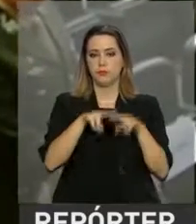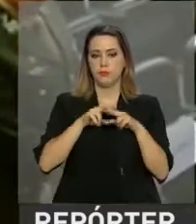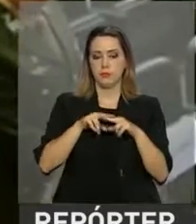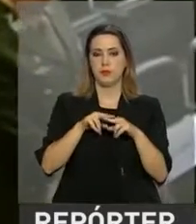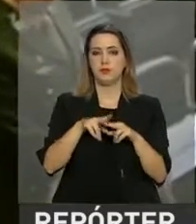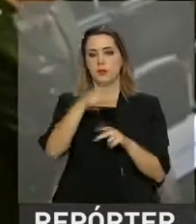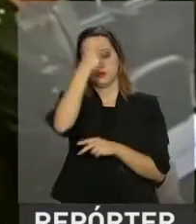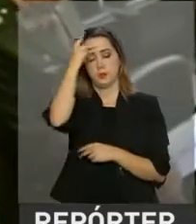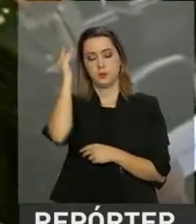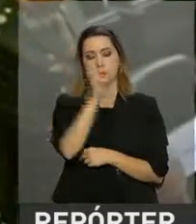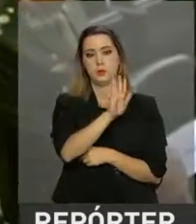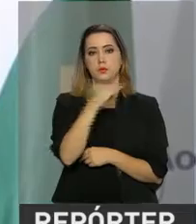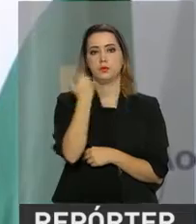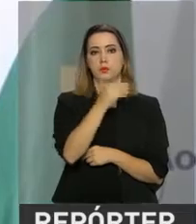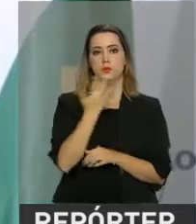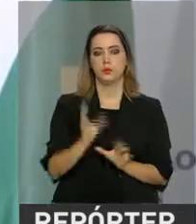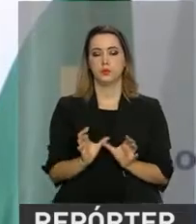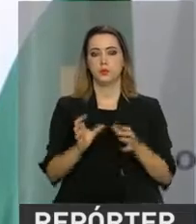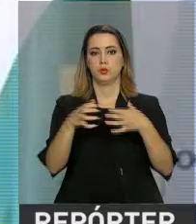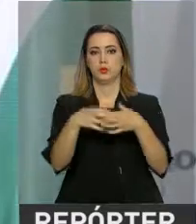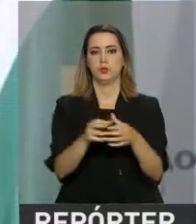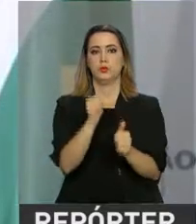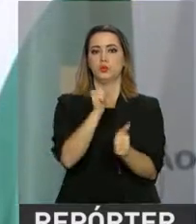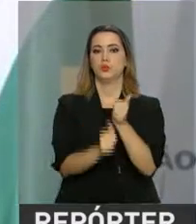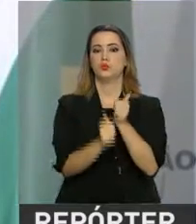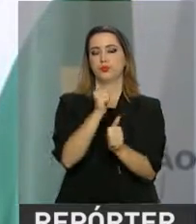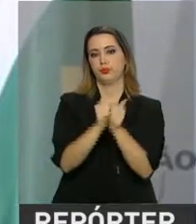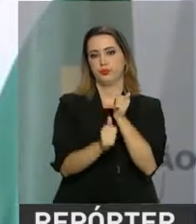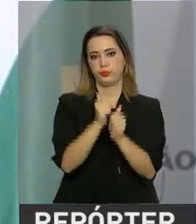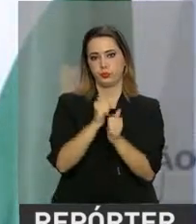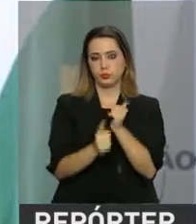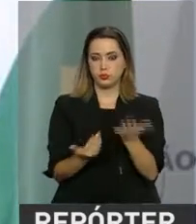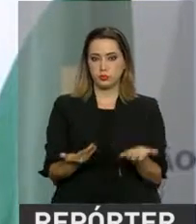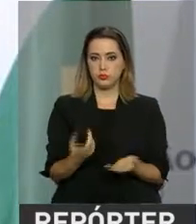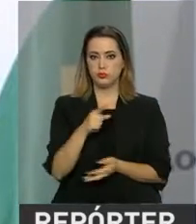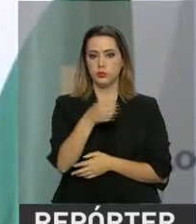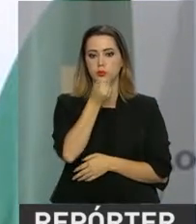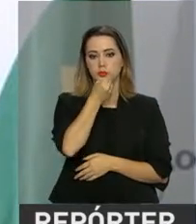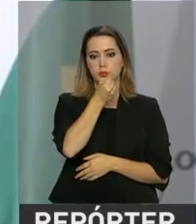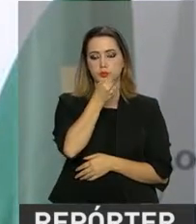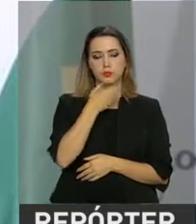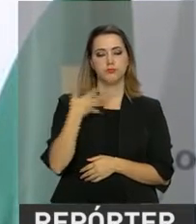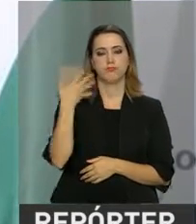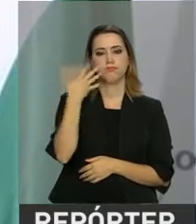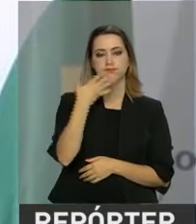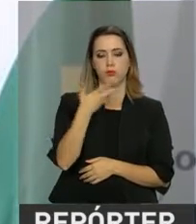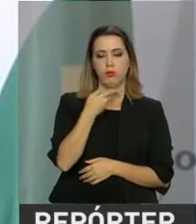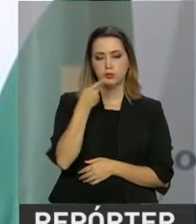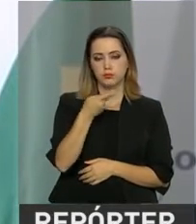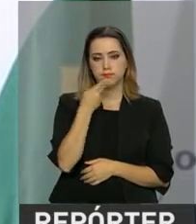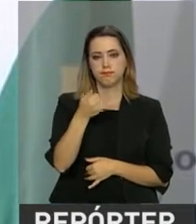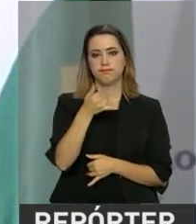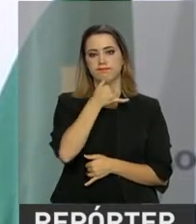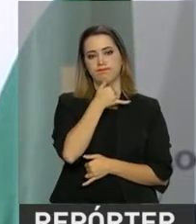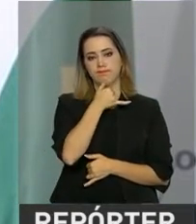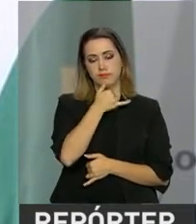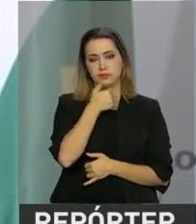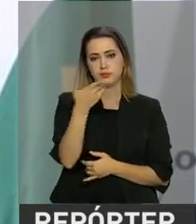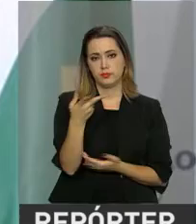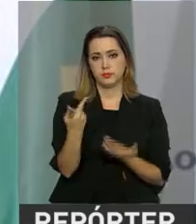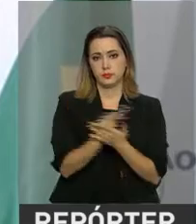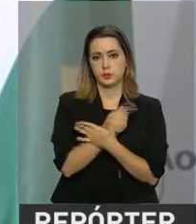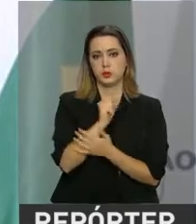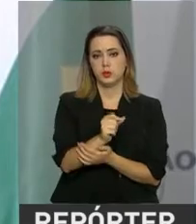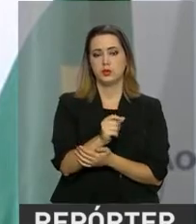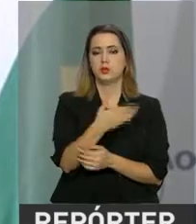a equipe da chapecoense em discurso o presidente michel temer lamentou o ocorrido e disse que o governo já tomou